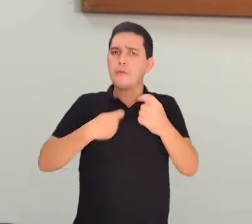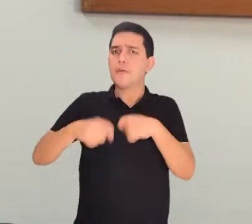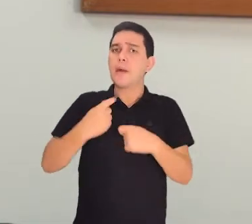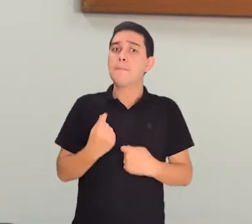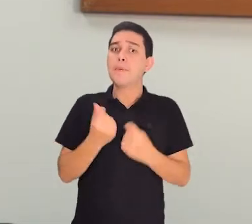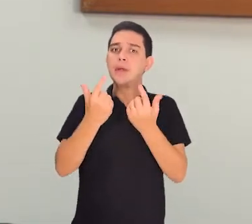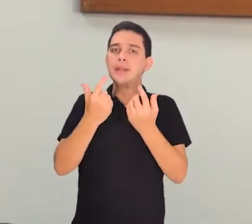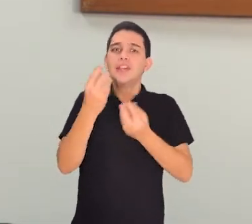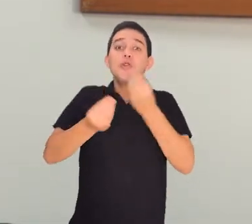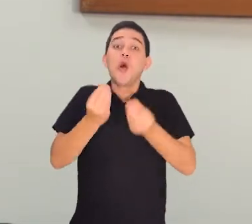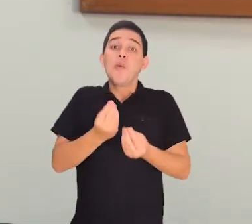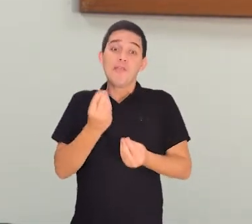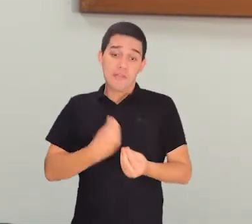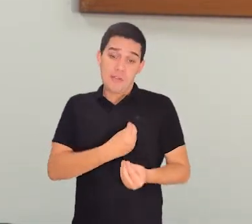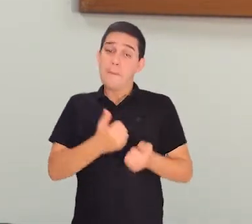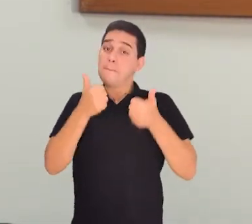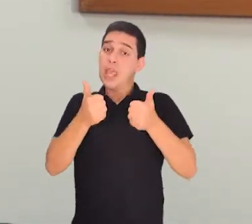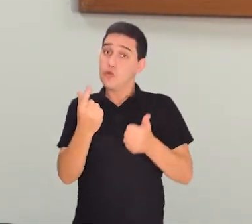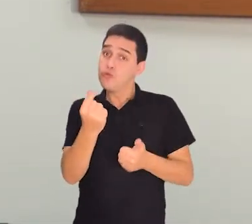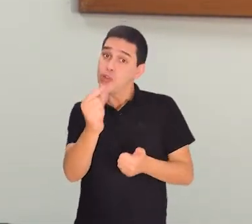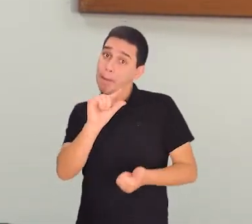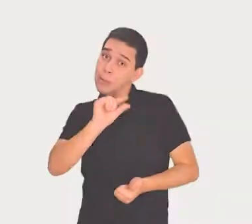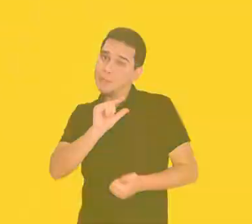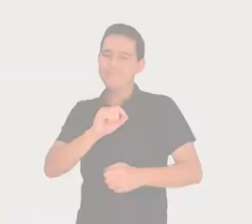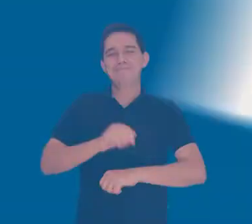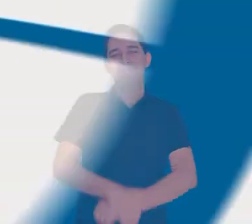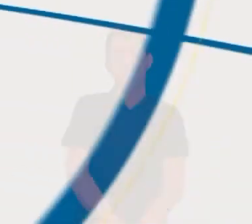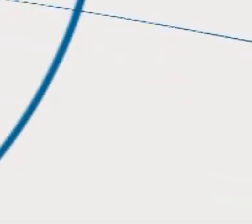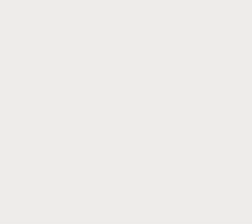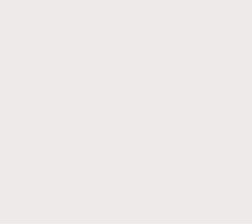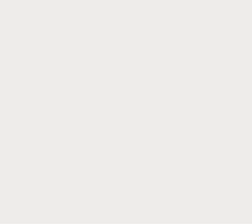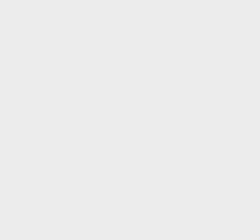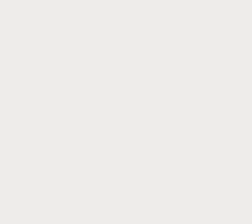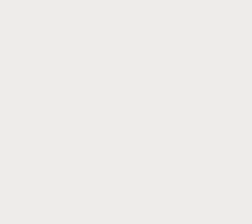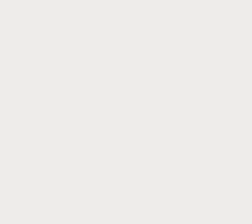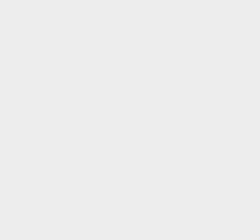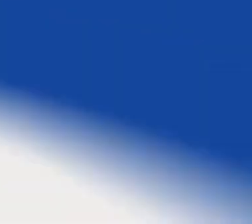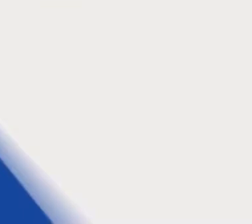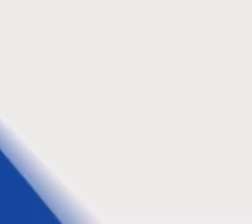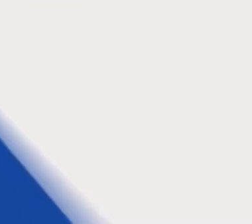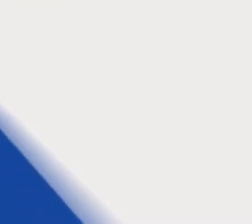viver bem com o que se tem. Voltamos já!